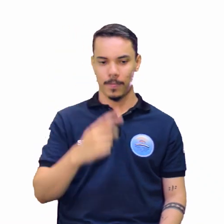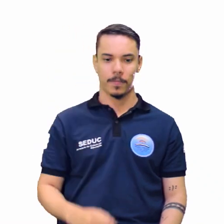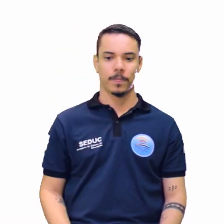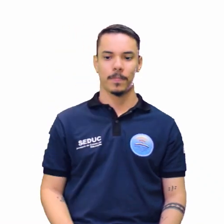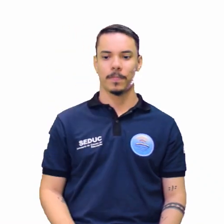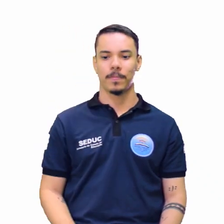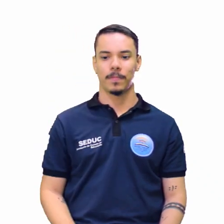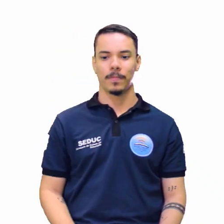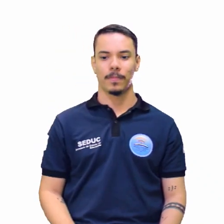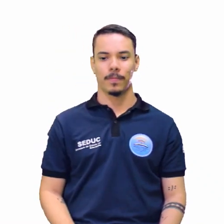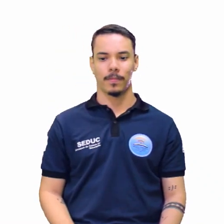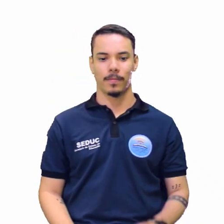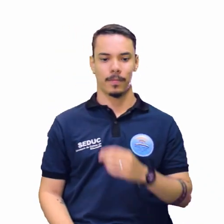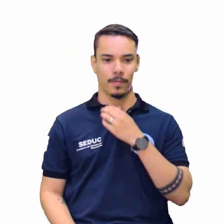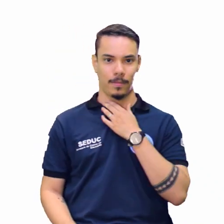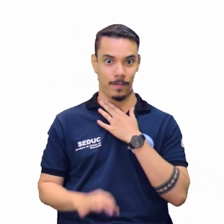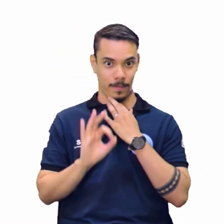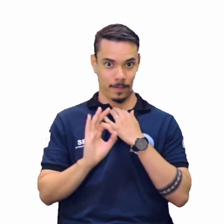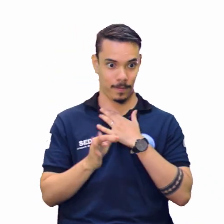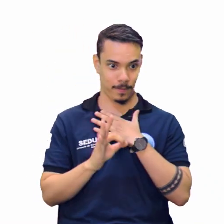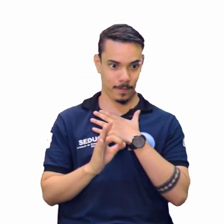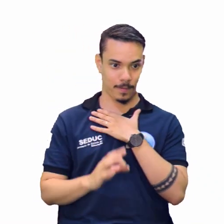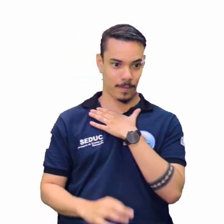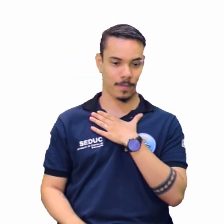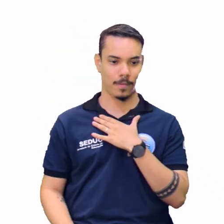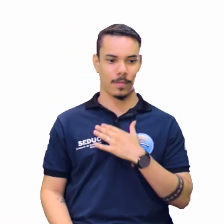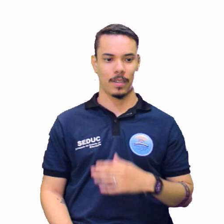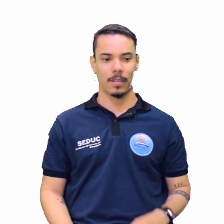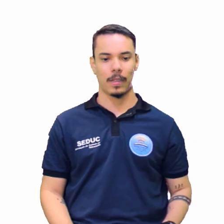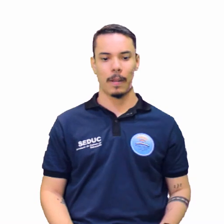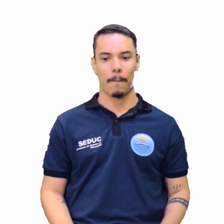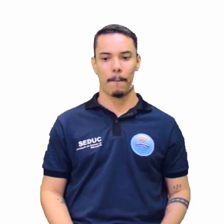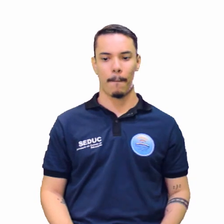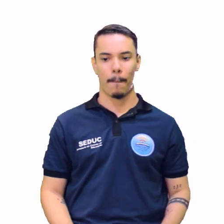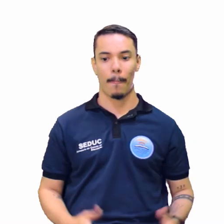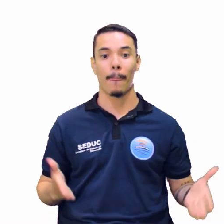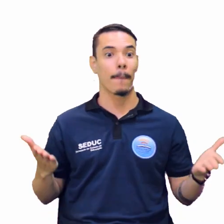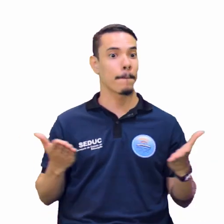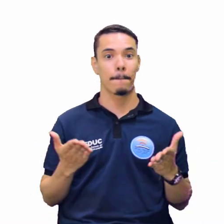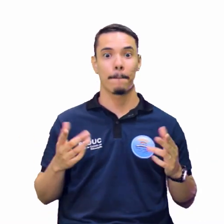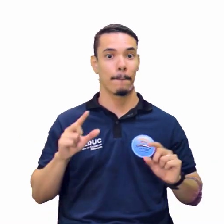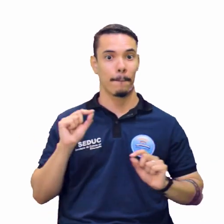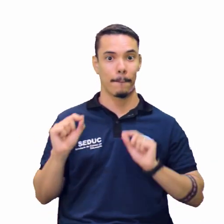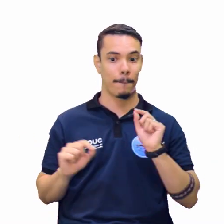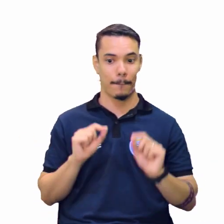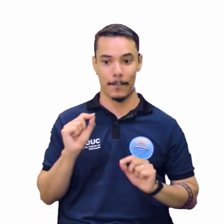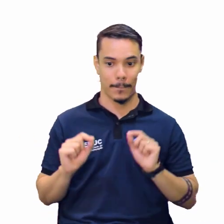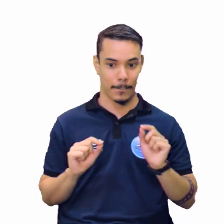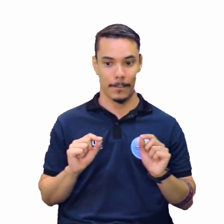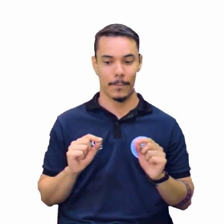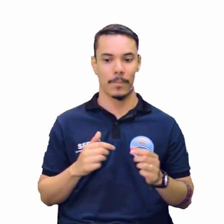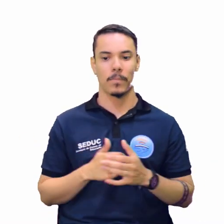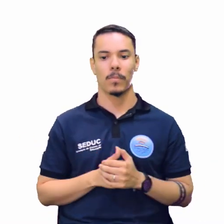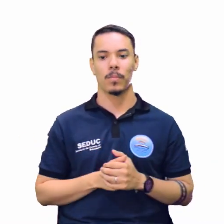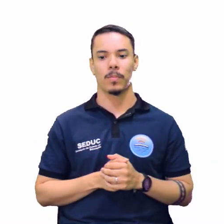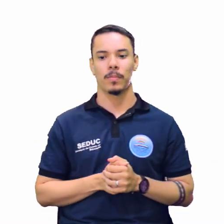inadequada Beleza agora amados